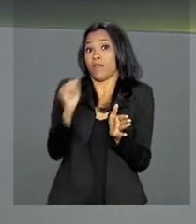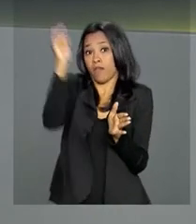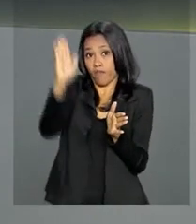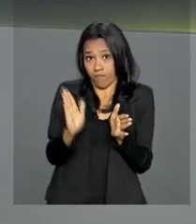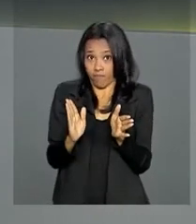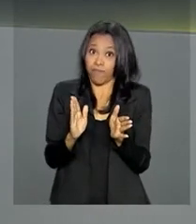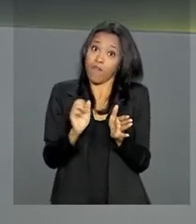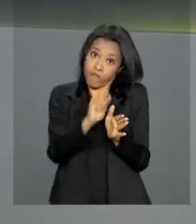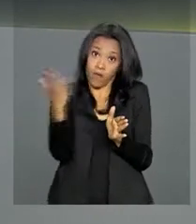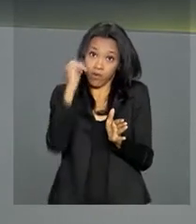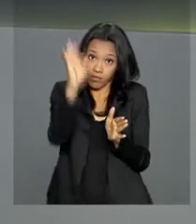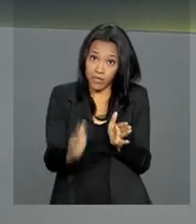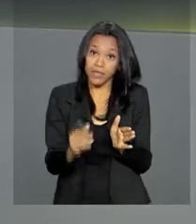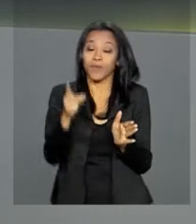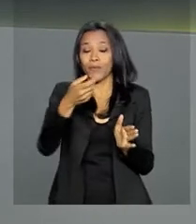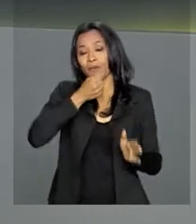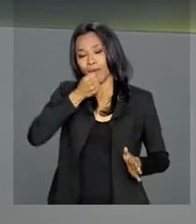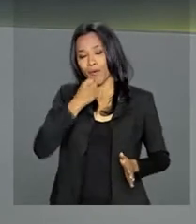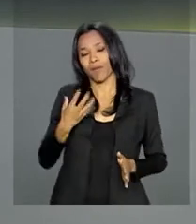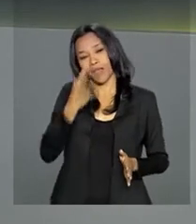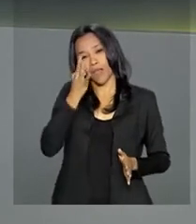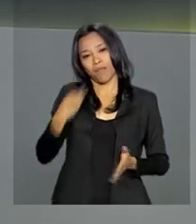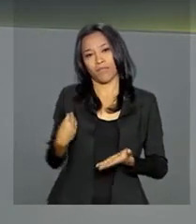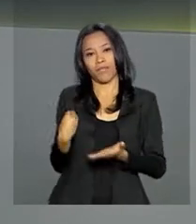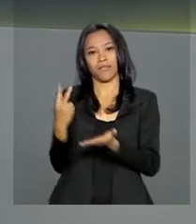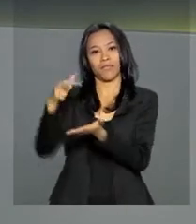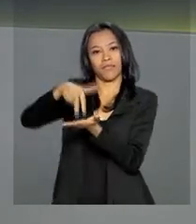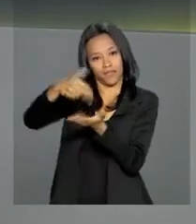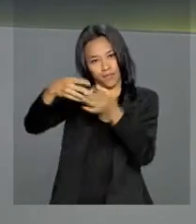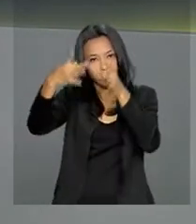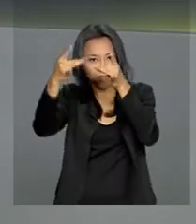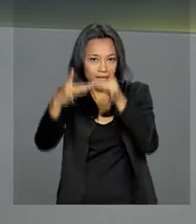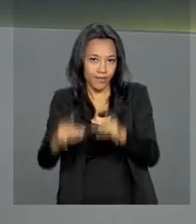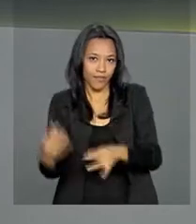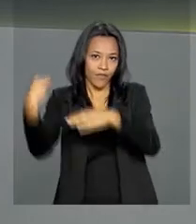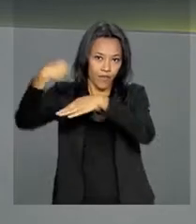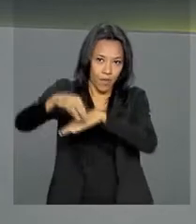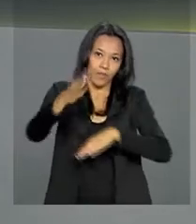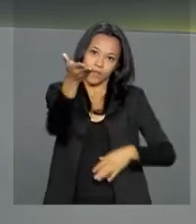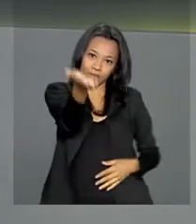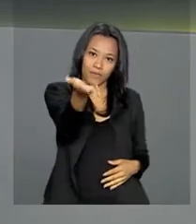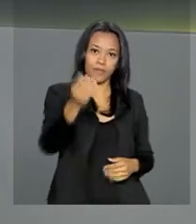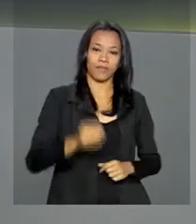O repórter Leandro Alarcon está no evento e tem mais informações para a gente. Olá, Leandro.